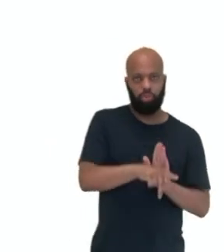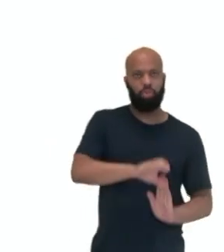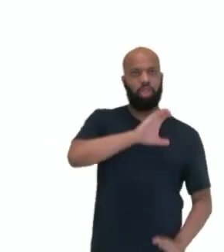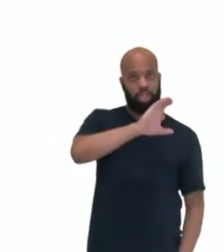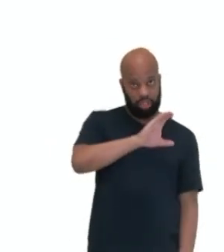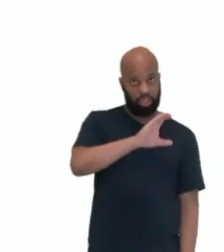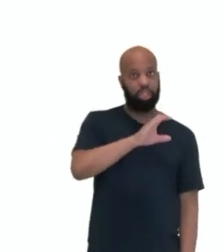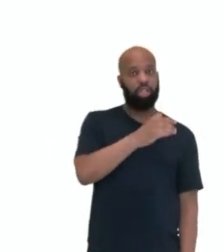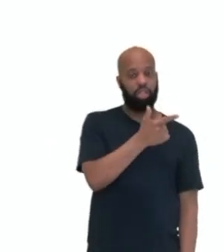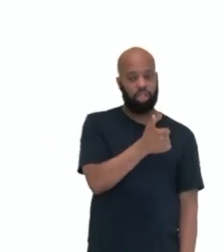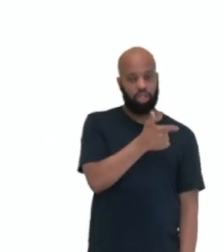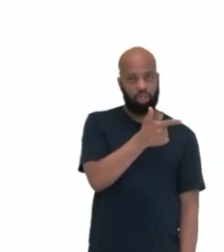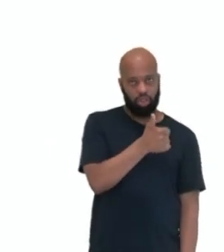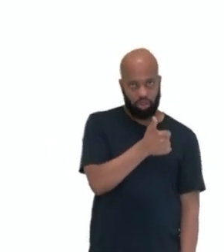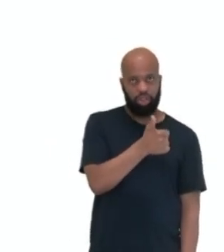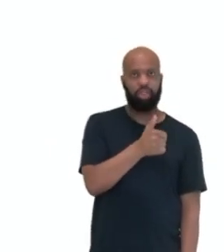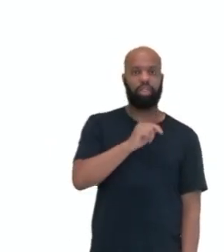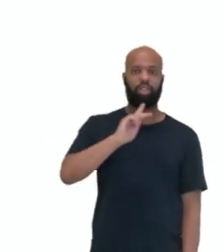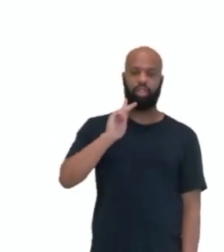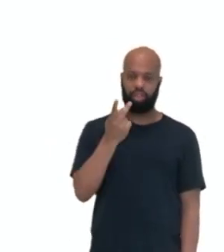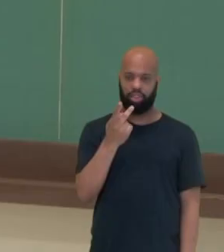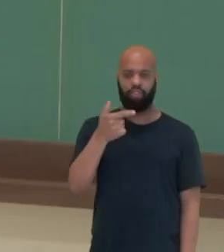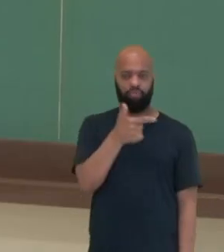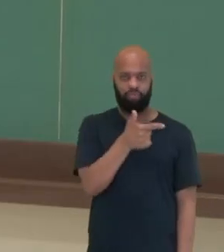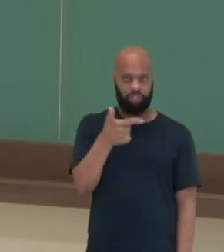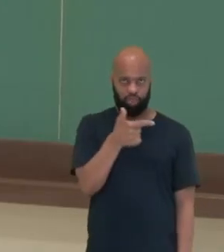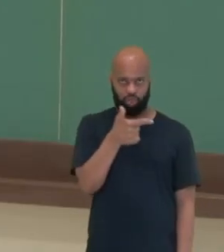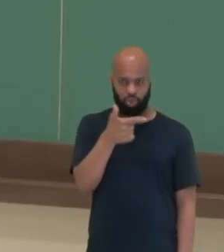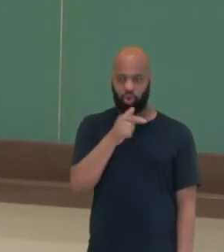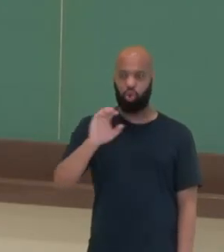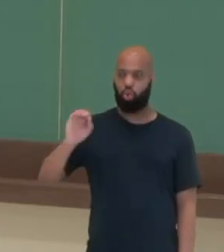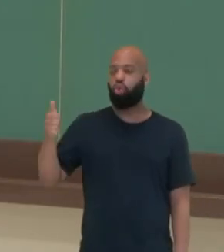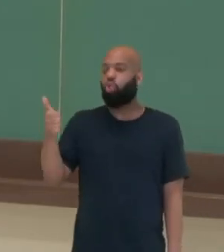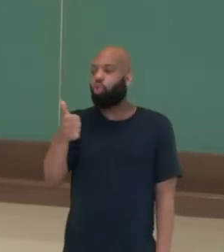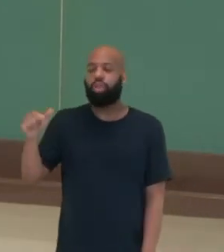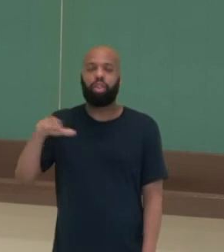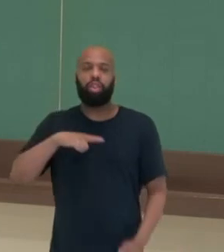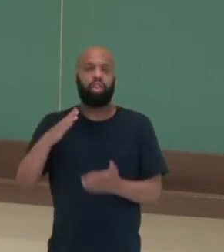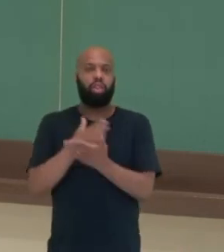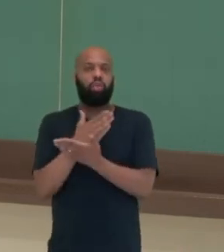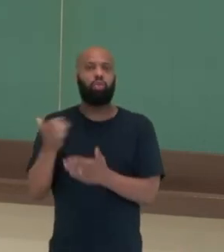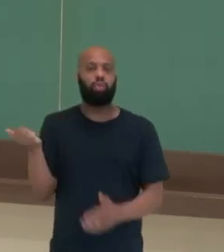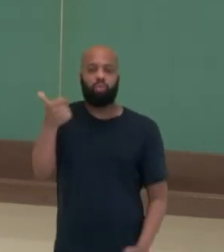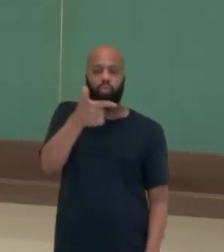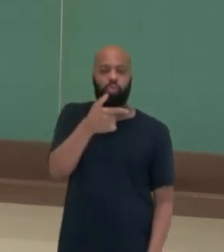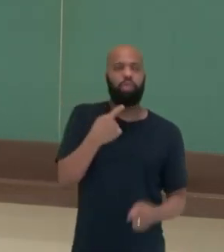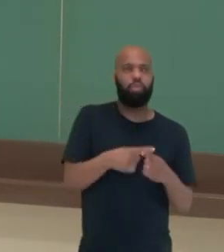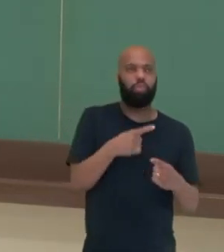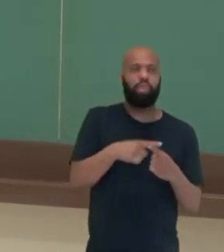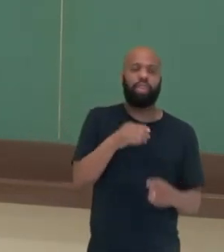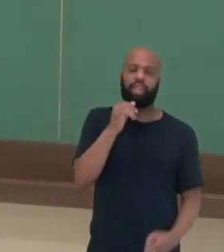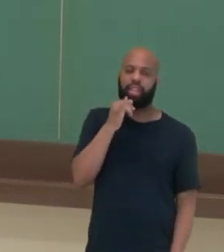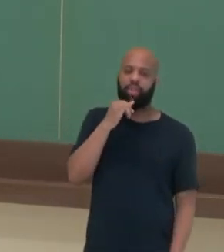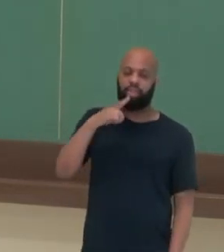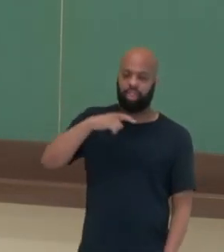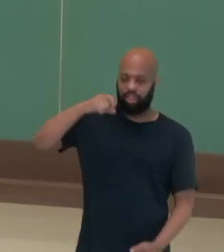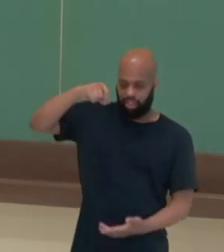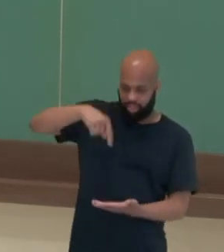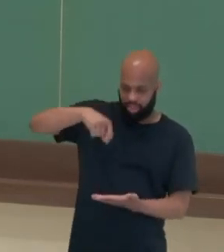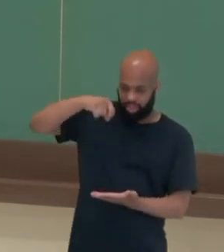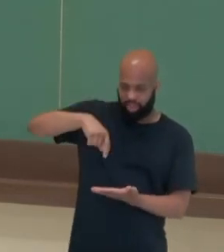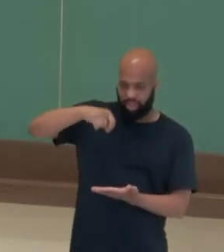Esses adoçantes artificiais têm um grau de doçura muito superior. Tanto é que 3 gotas de